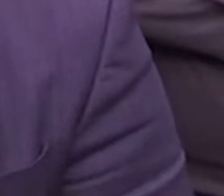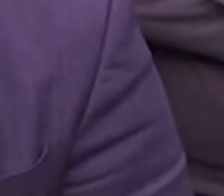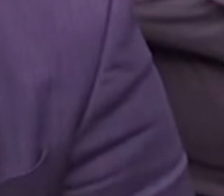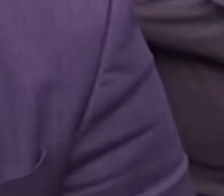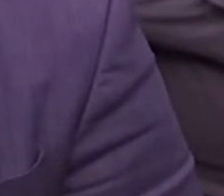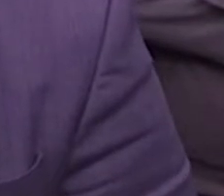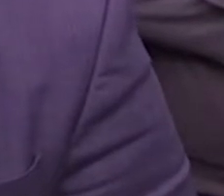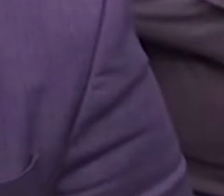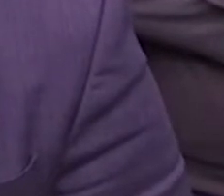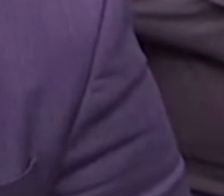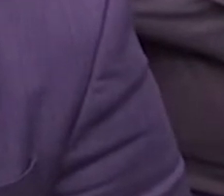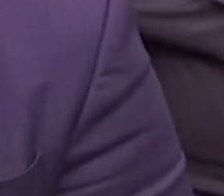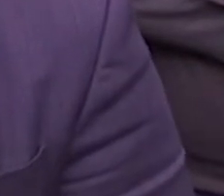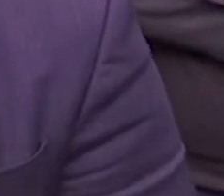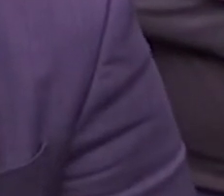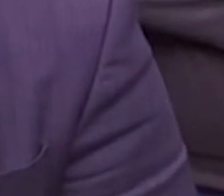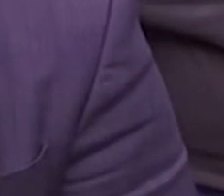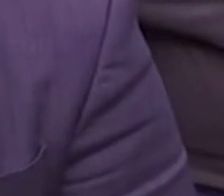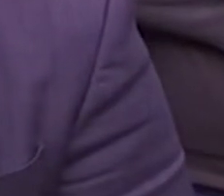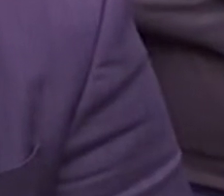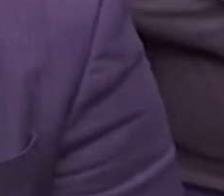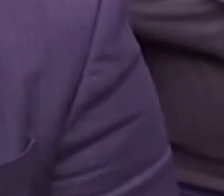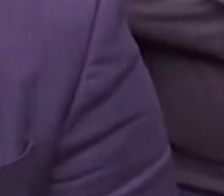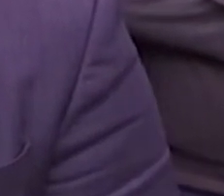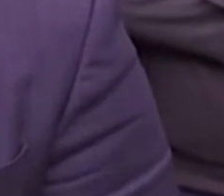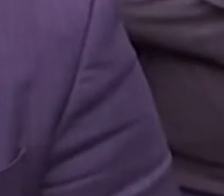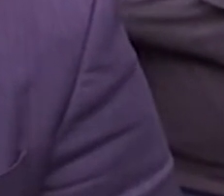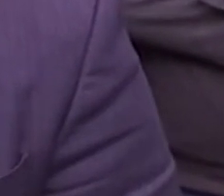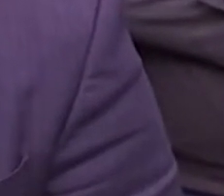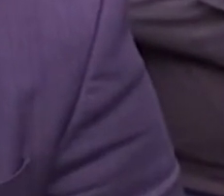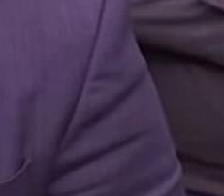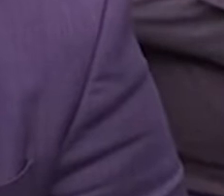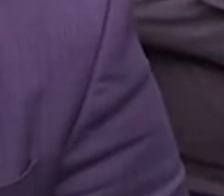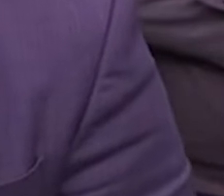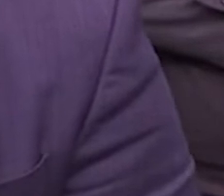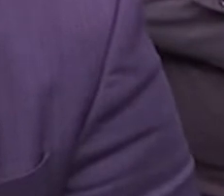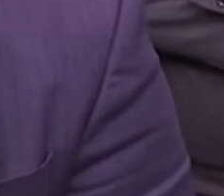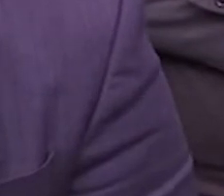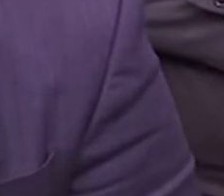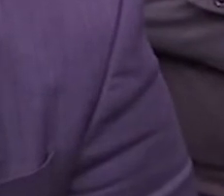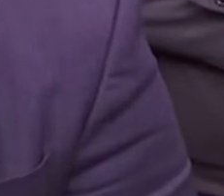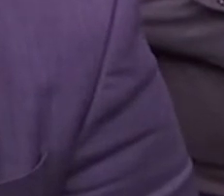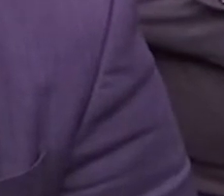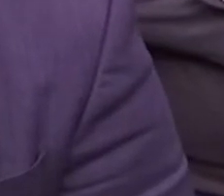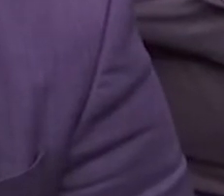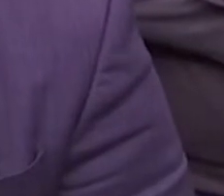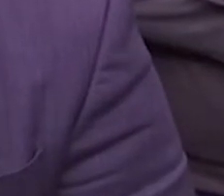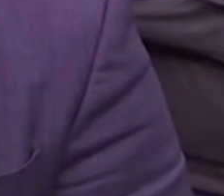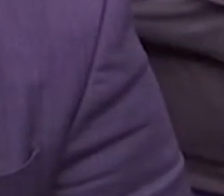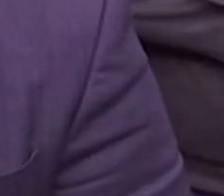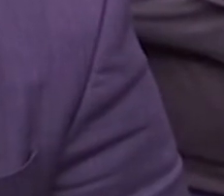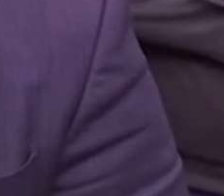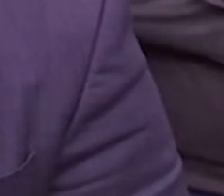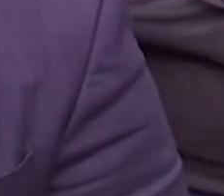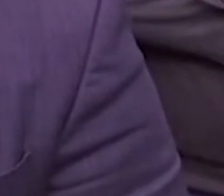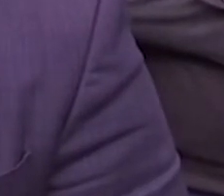momentos já nos últimos meses, e também como é evidente para todas as pessoas que se preocupem com o ambiente, com a sustentabilidade,